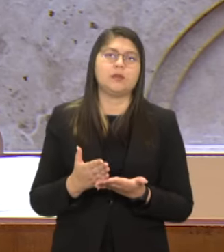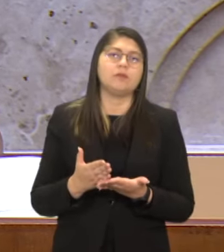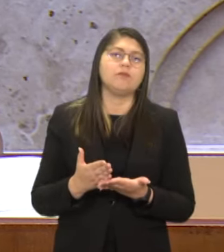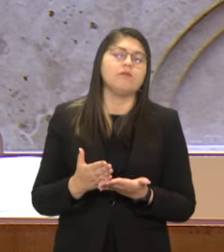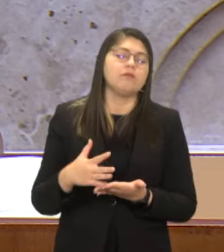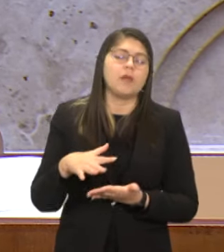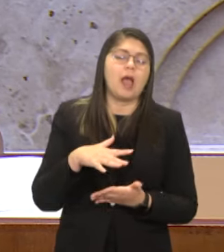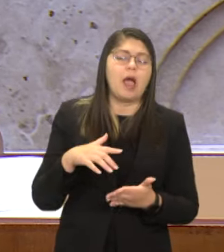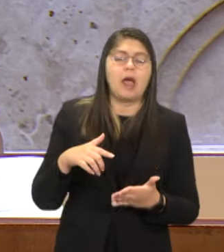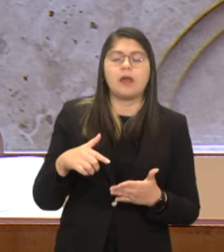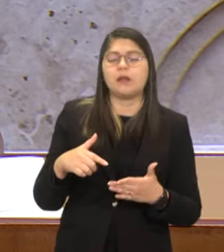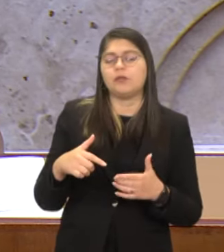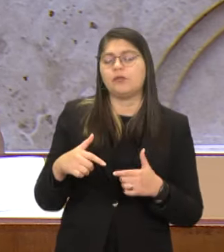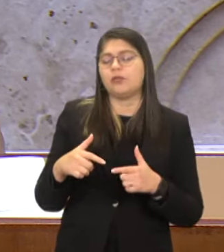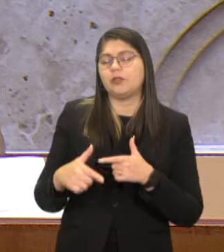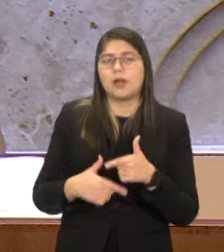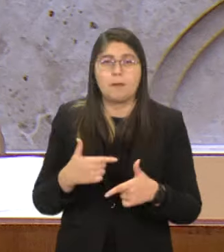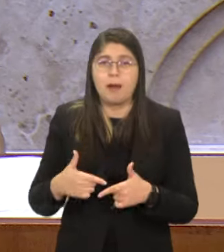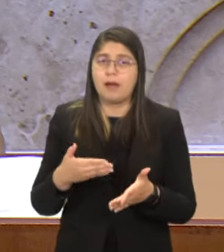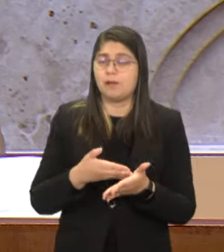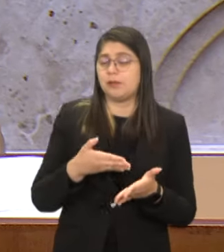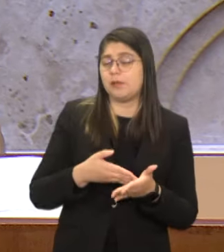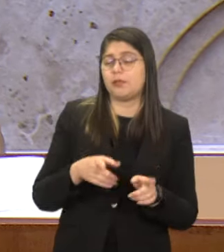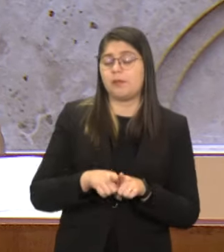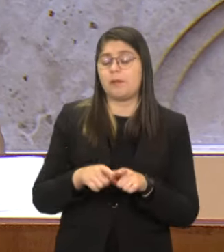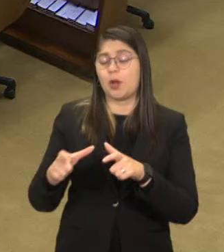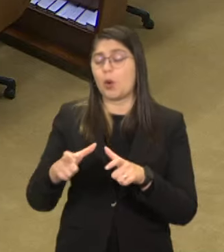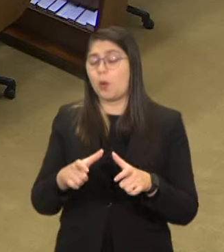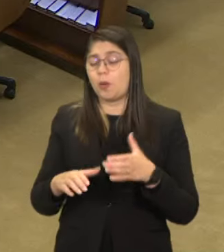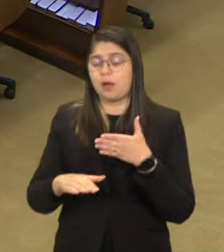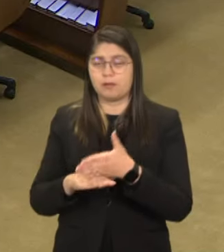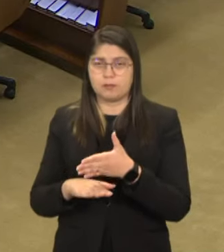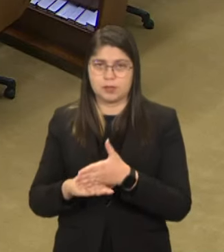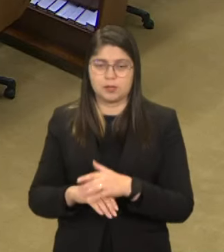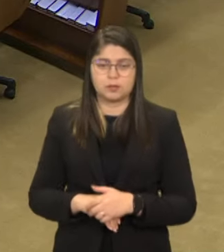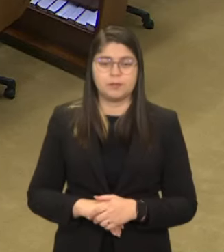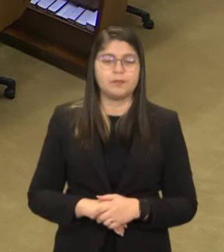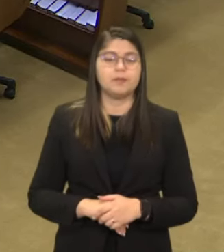de determinados lugares, desde que previstas em lei ou dela decorrente. E